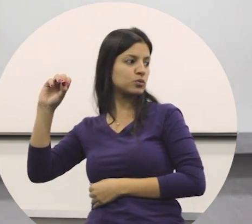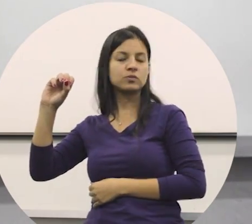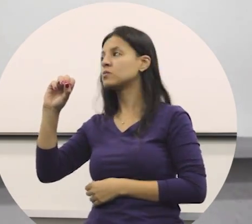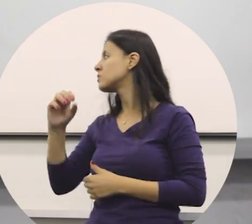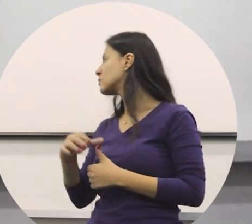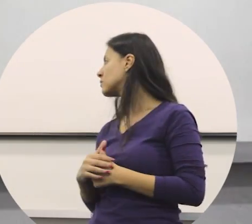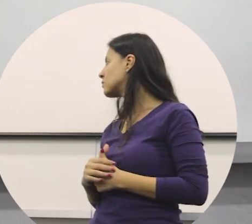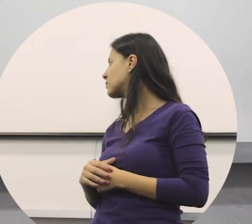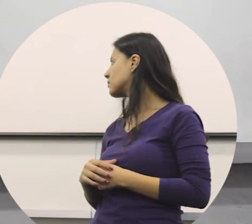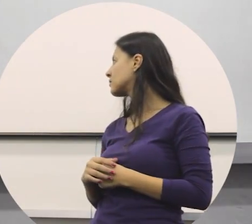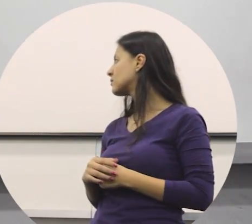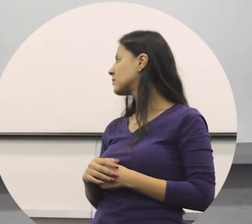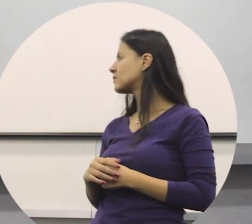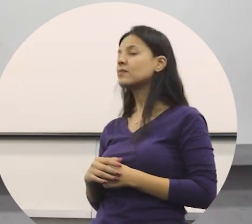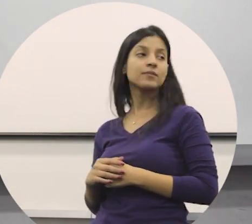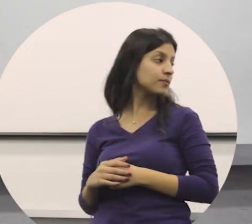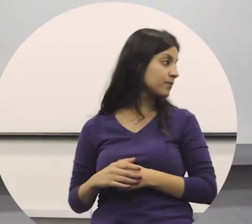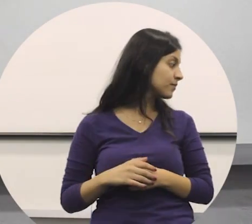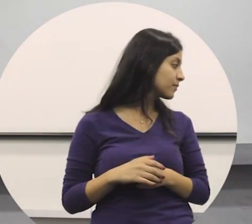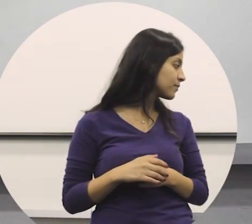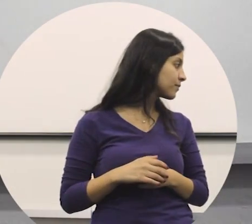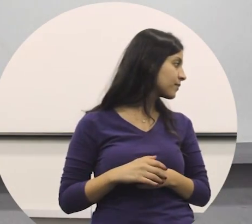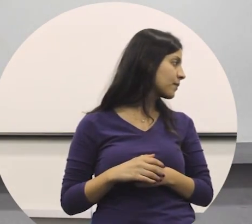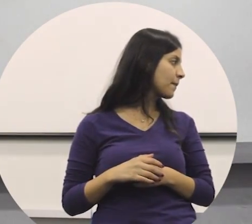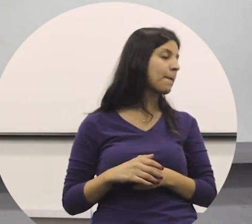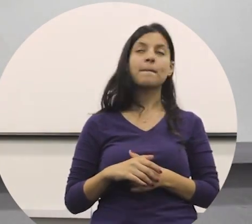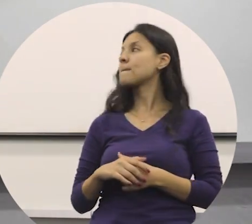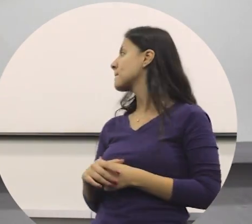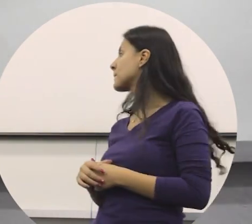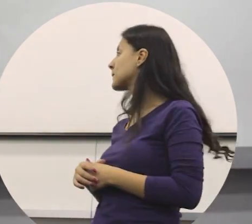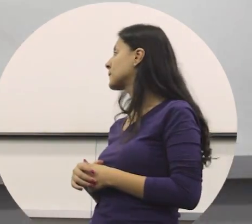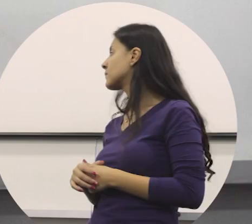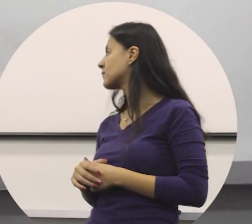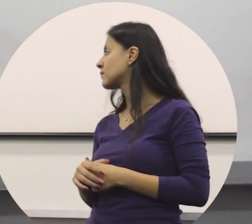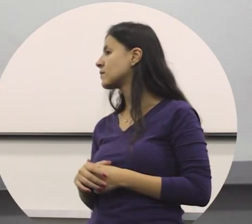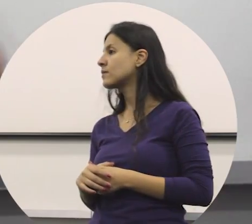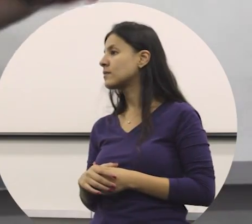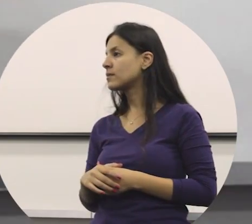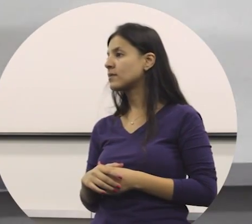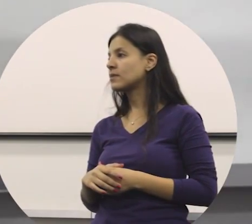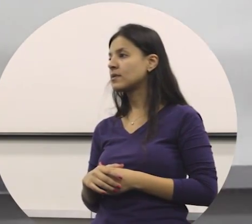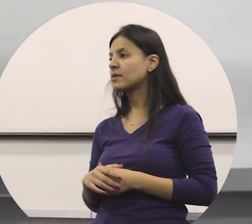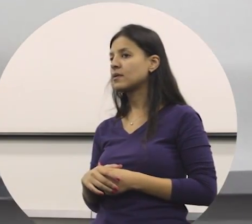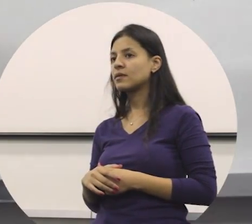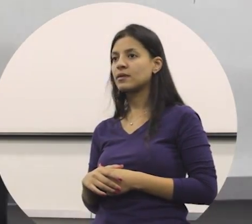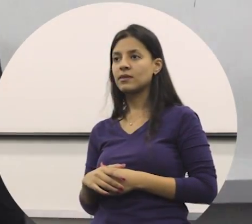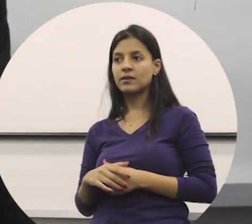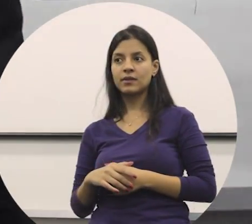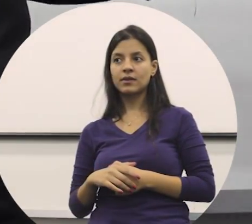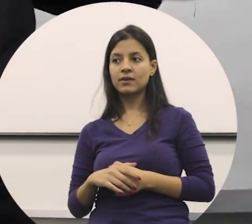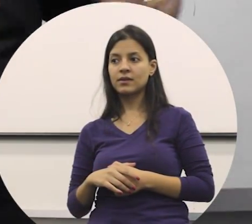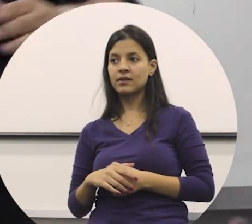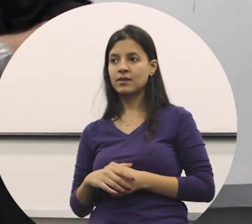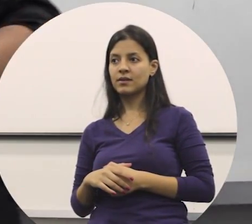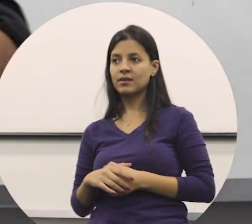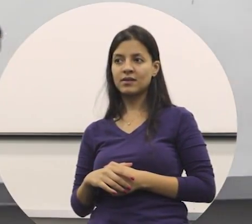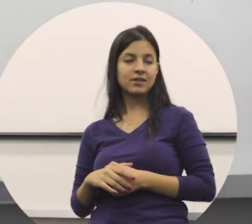Acabei de me dar uma ótima aqui. Essa tá boa? Tá. Tá aí dela aqui, ó. Se você quiser. Essa tá boa?